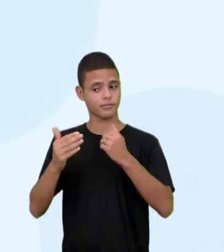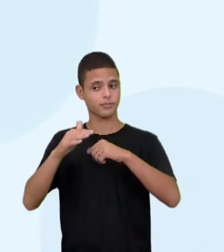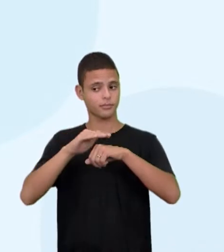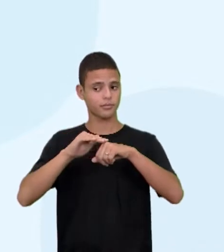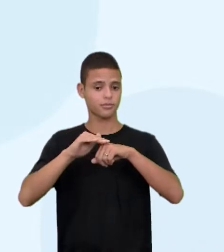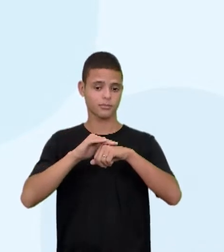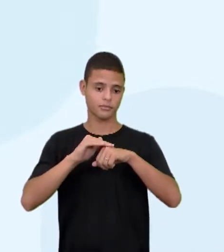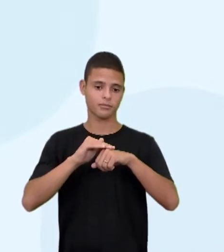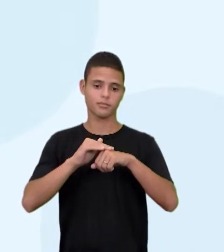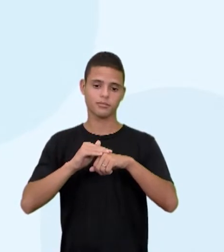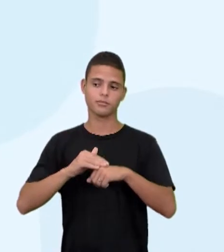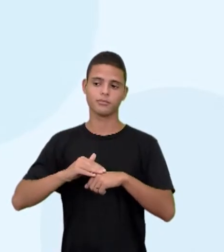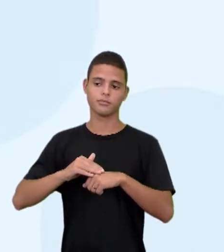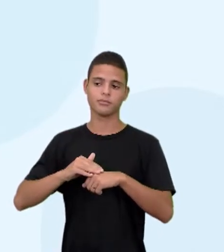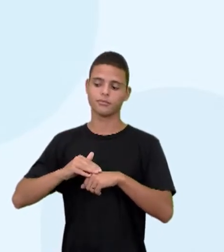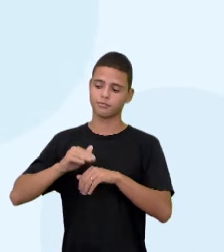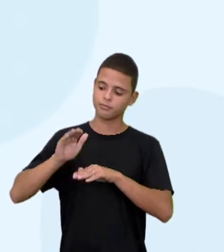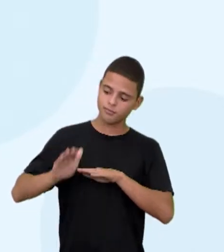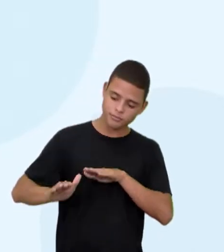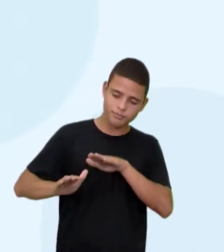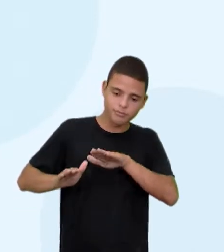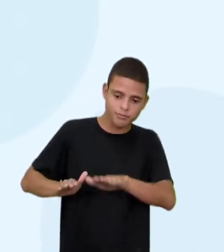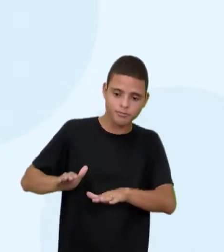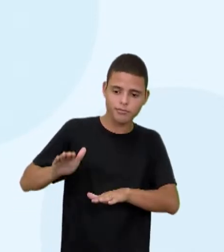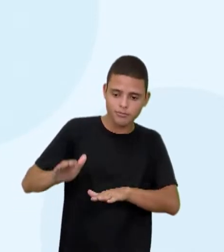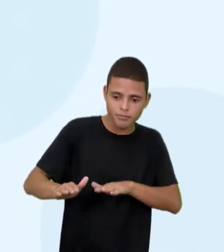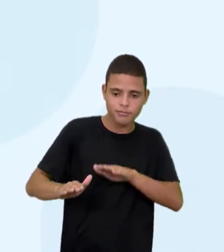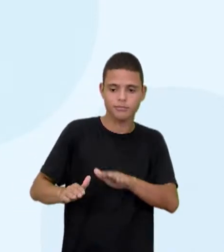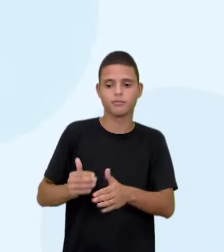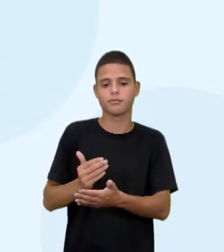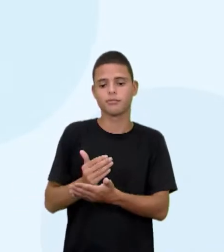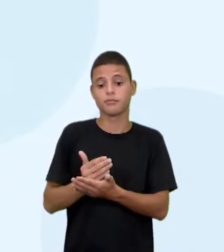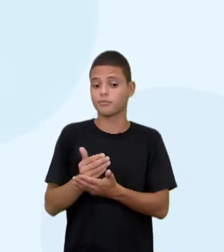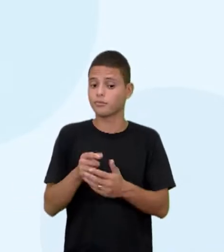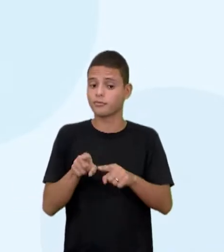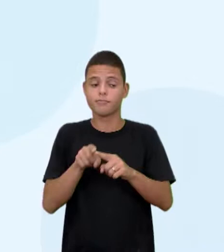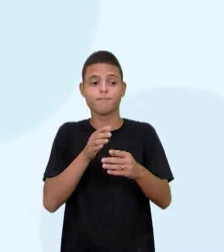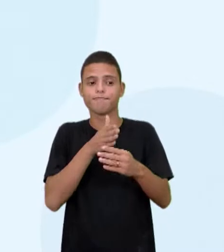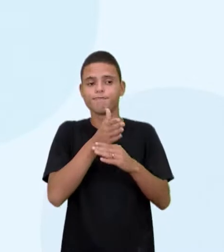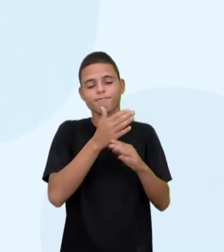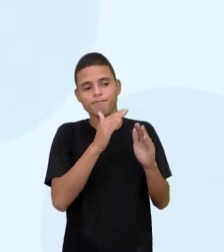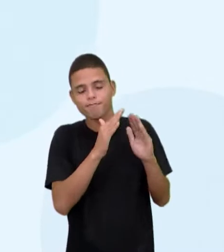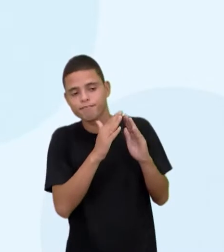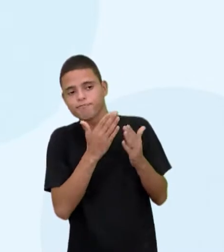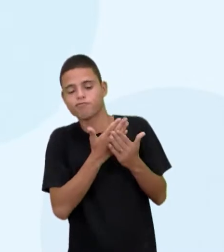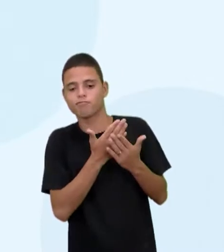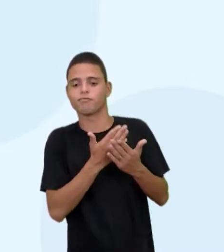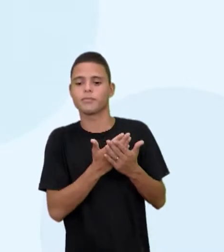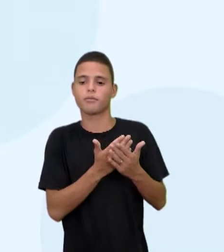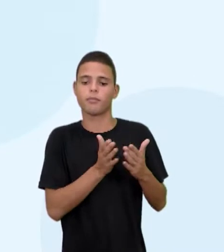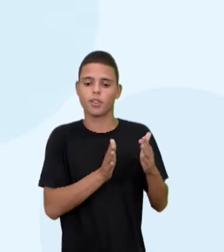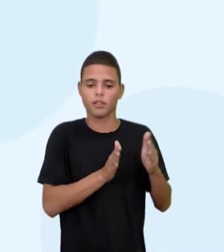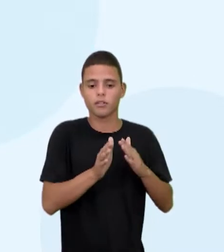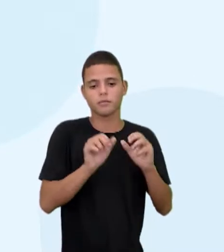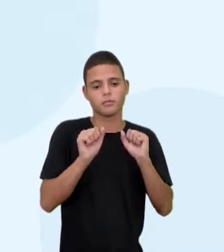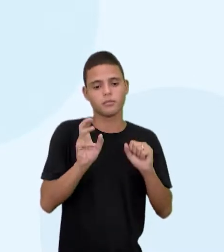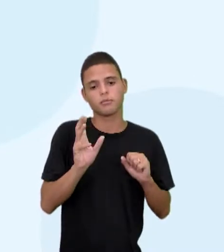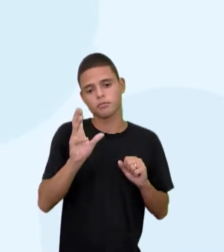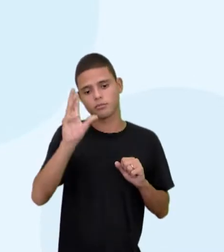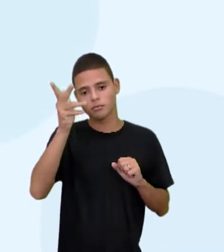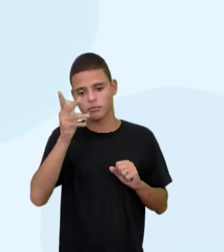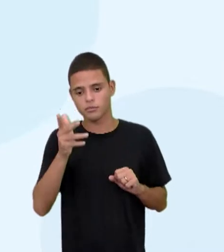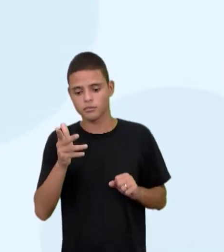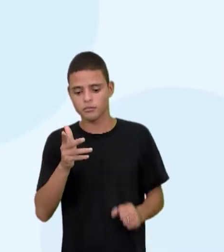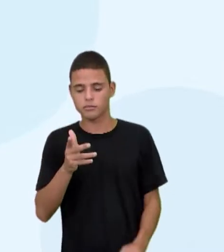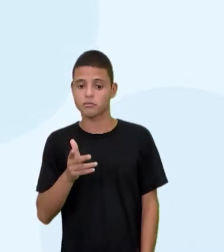andar. Começamos muitas vezes a frequentar a escola e é nesse período, tá? E isso pode acontecer muito